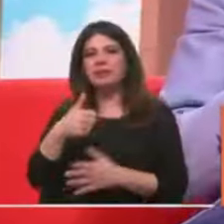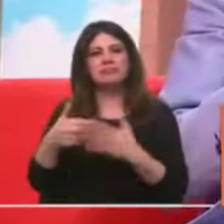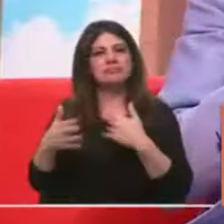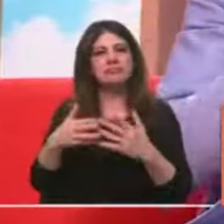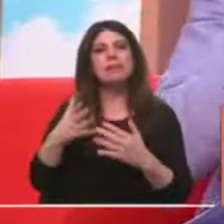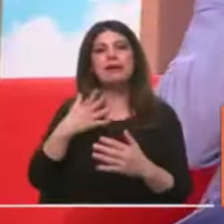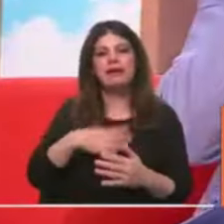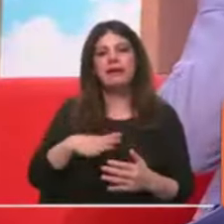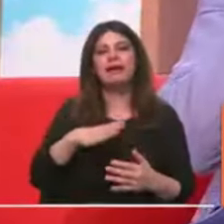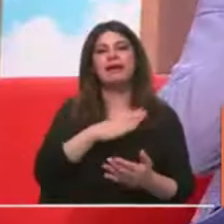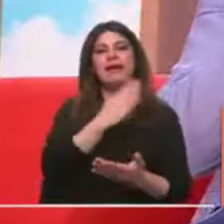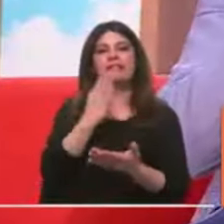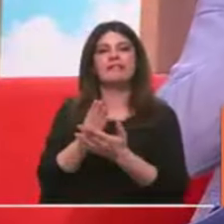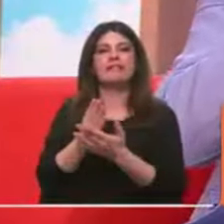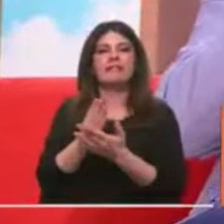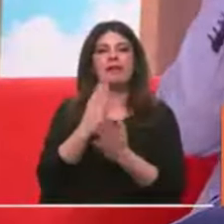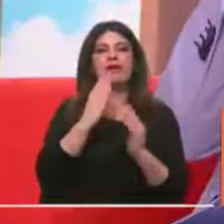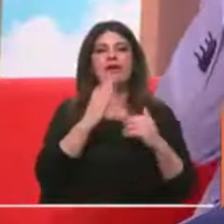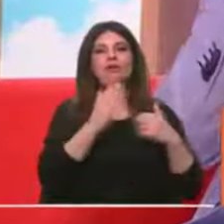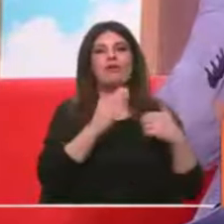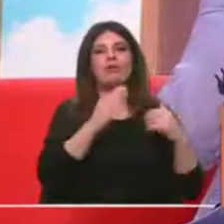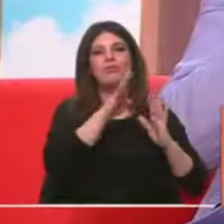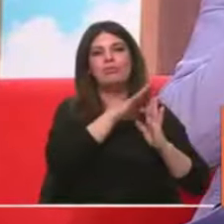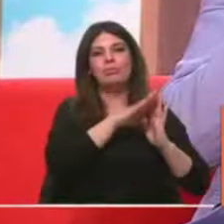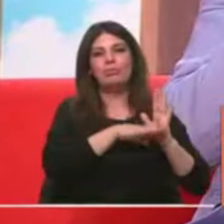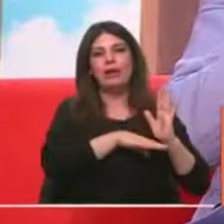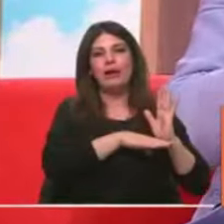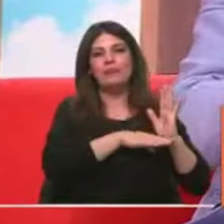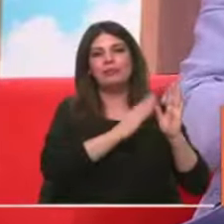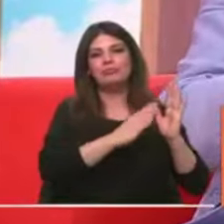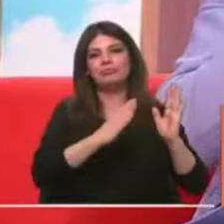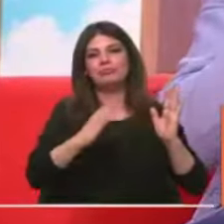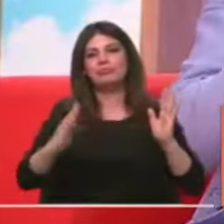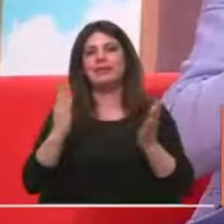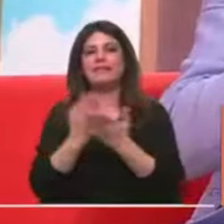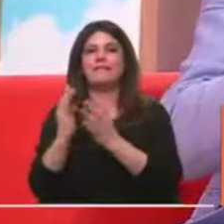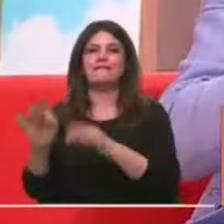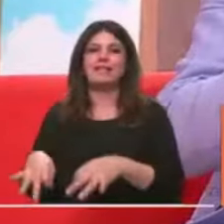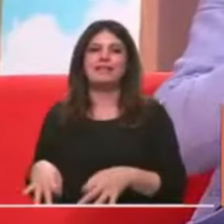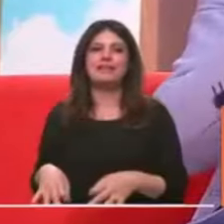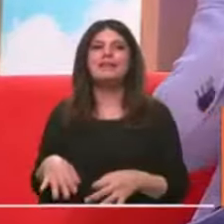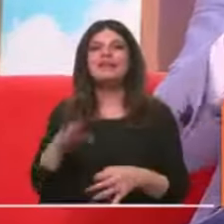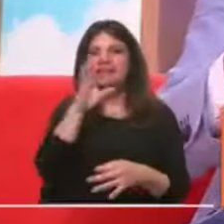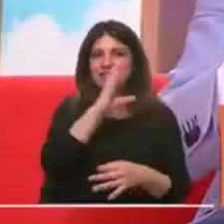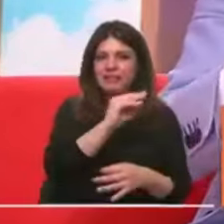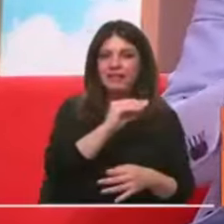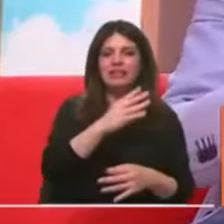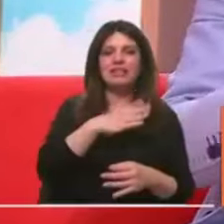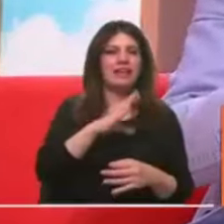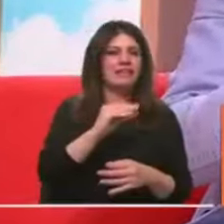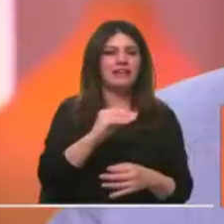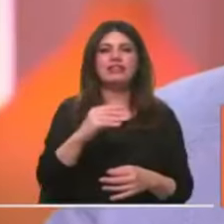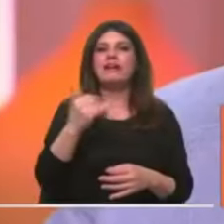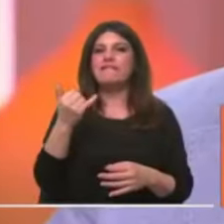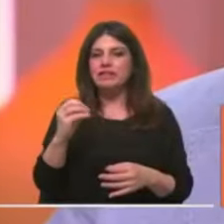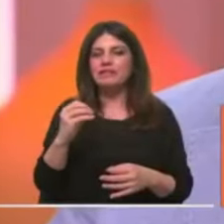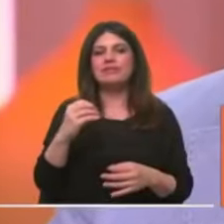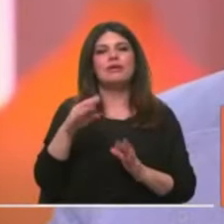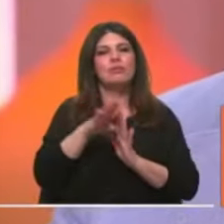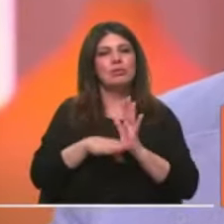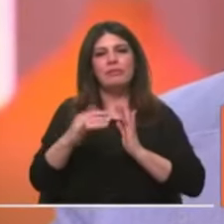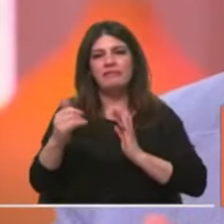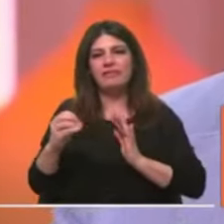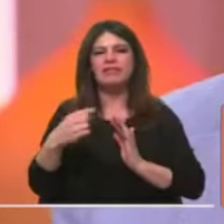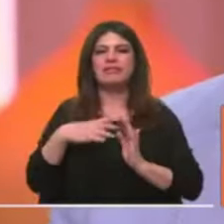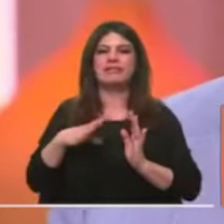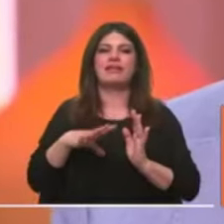mas não era esse o objetivo. Era participar as mais vezes fossem possíveis. Se houvesse 10, era 10, se houvesse 20, era 20, era ter a